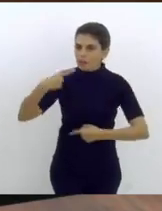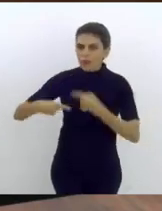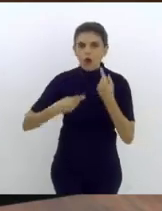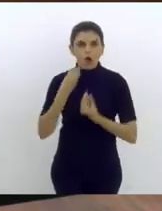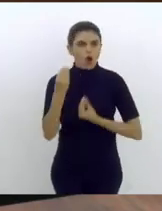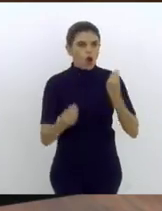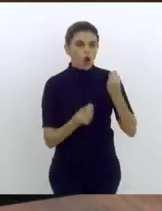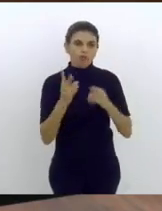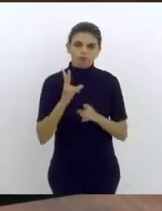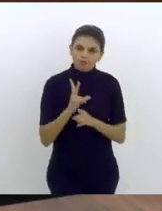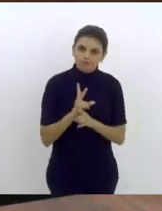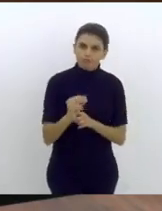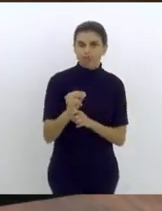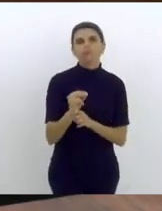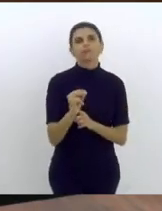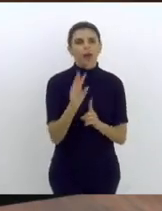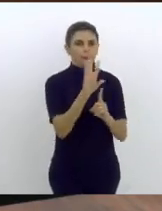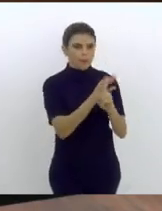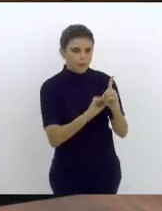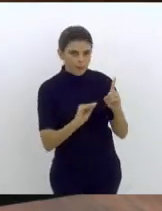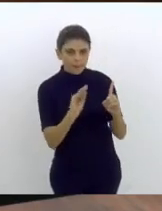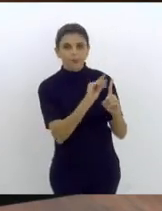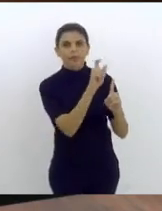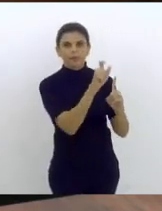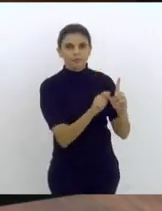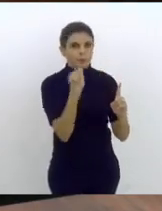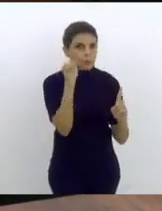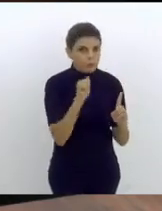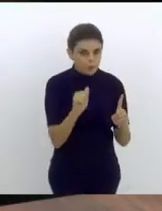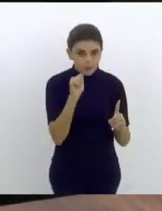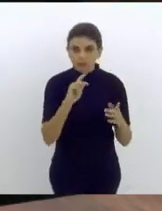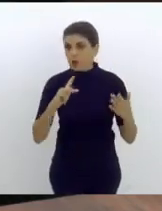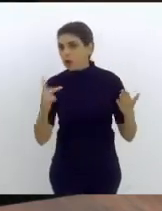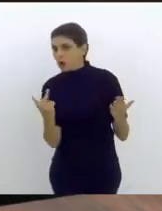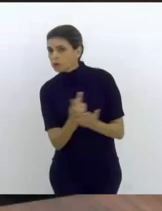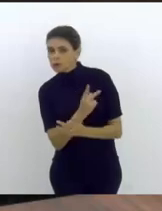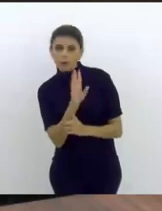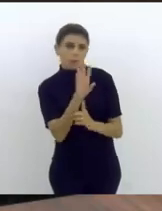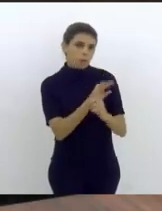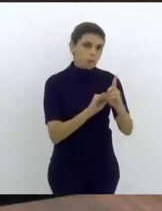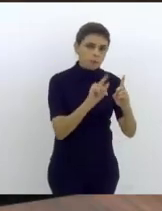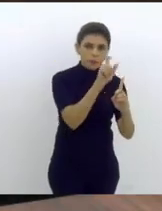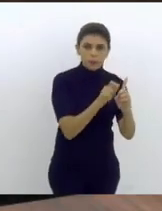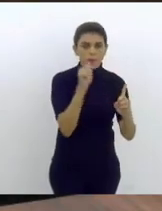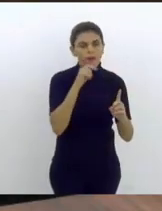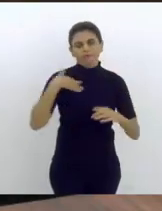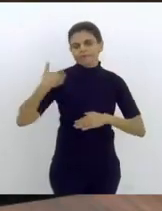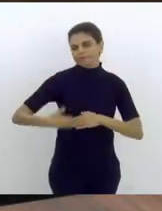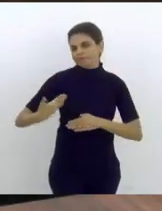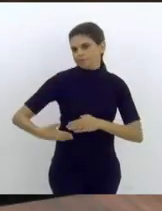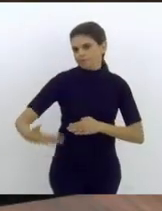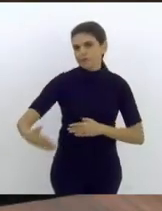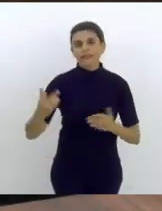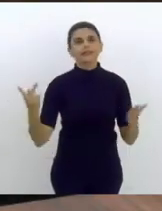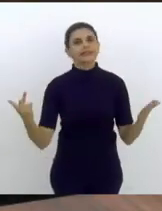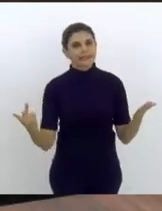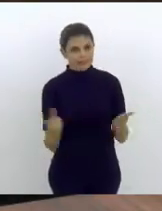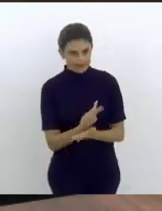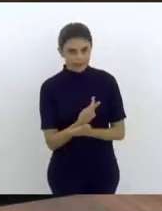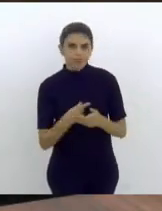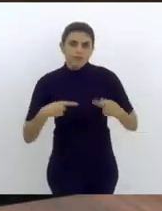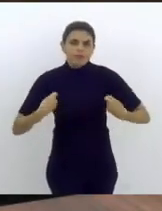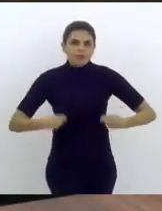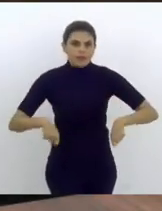o combate ao assédio no entanto casos de assédio são muito recorrentes torna